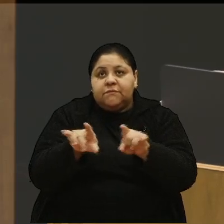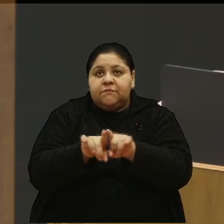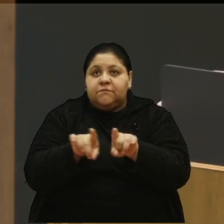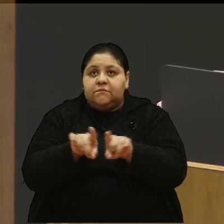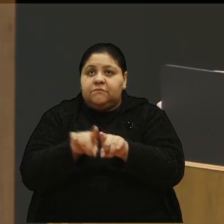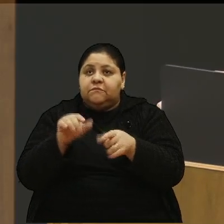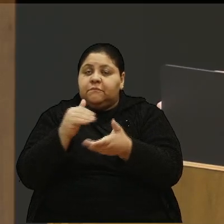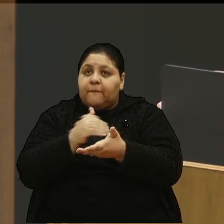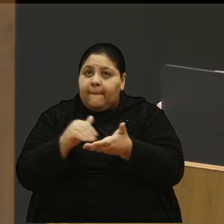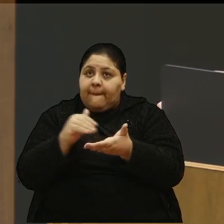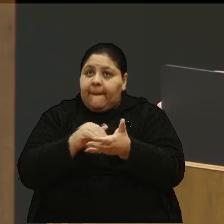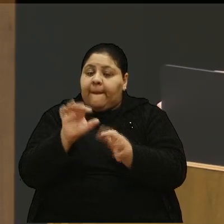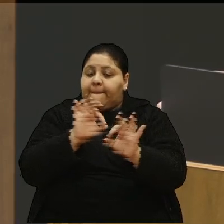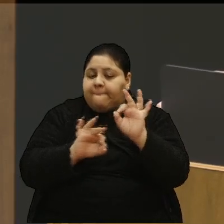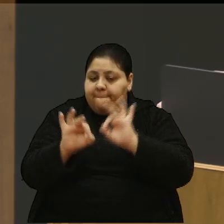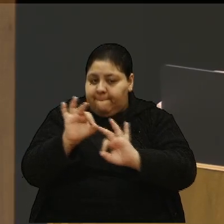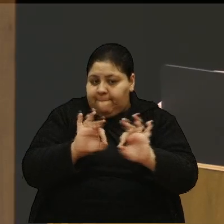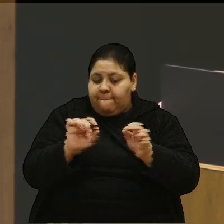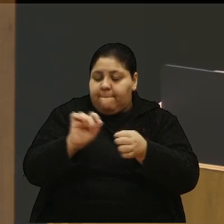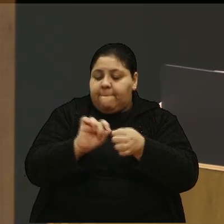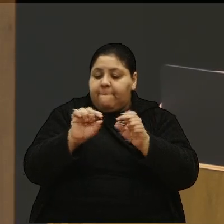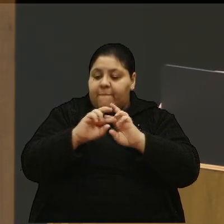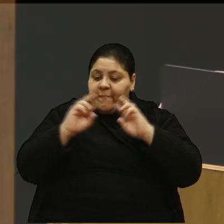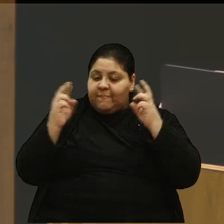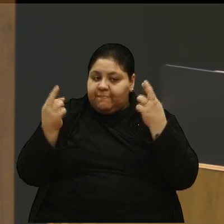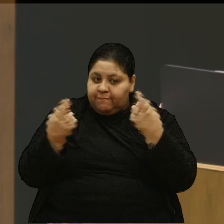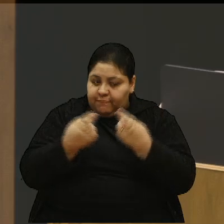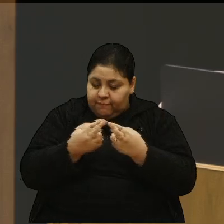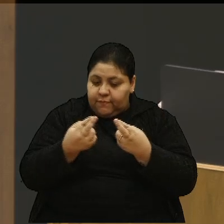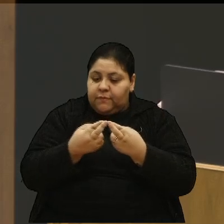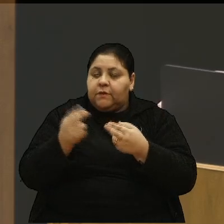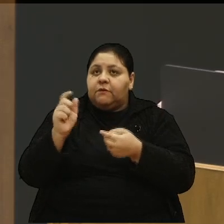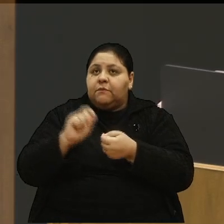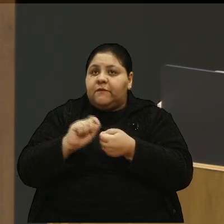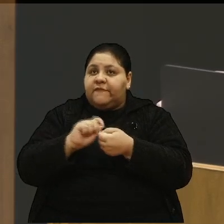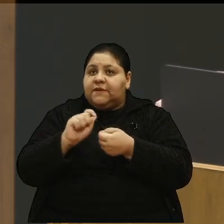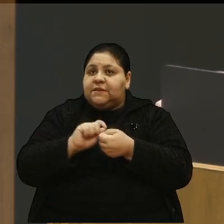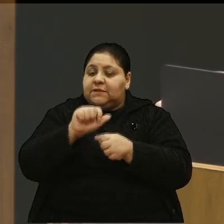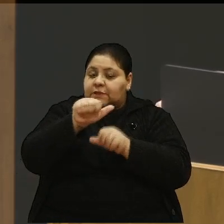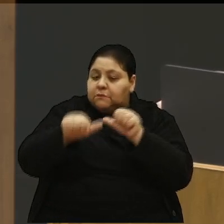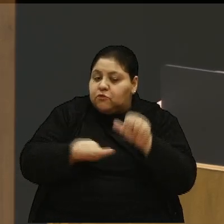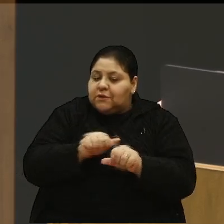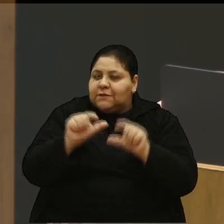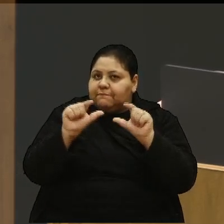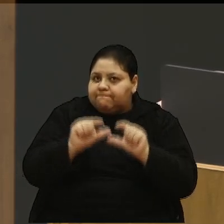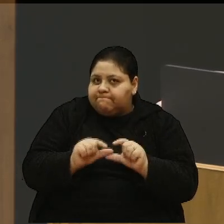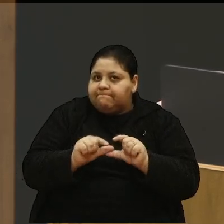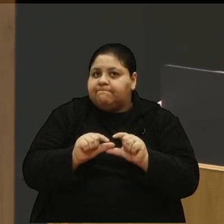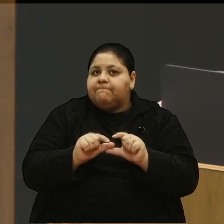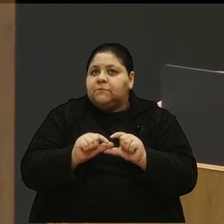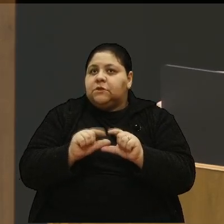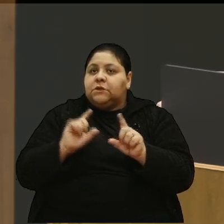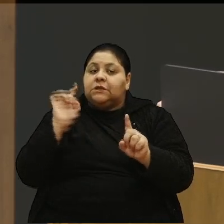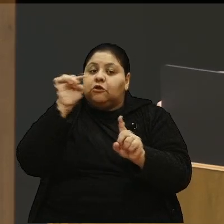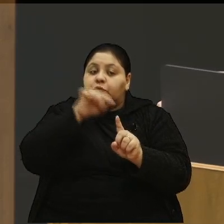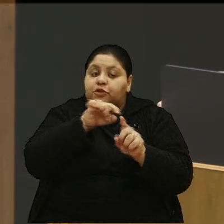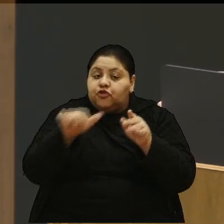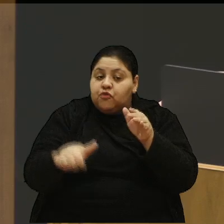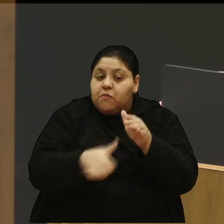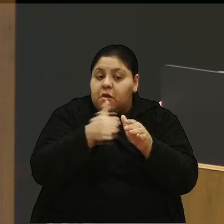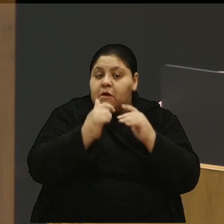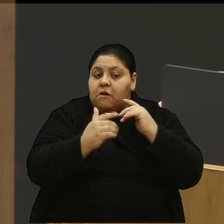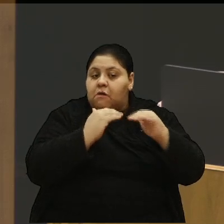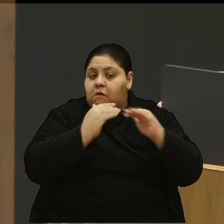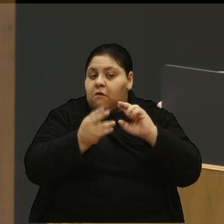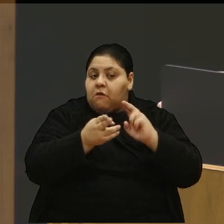secretário de Planejamento, já fiz uma reunião com ele, para realizar esses ajustes, visando melhorar a mobilidade